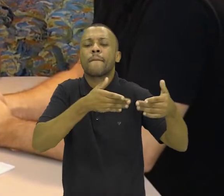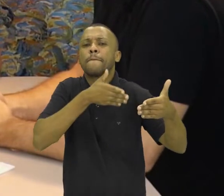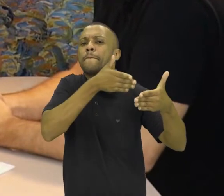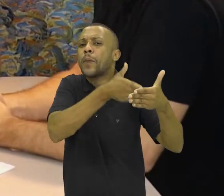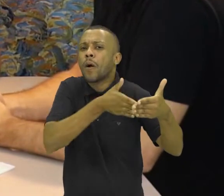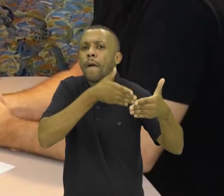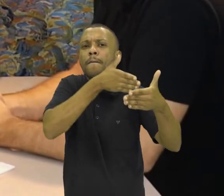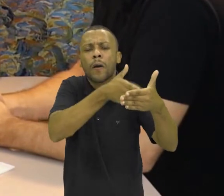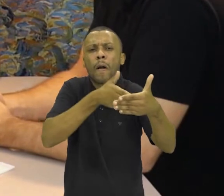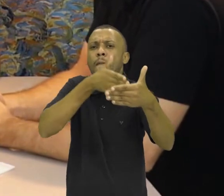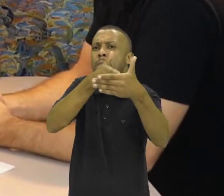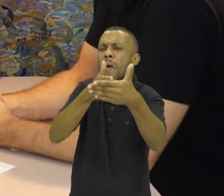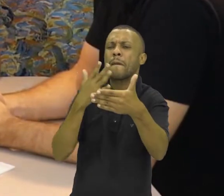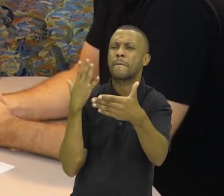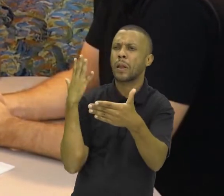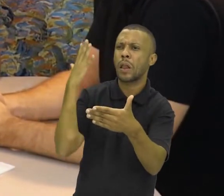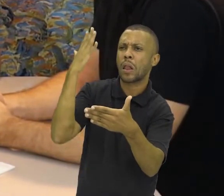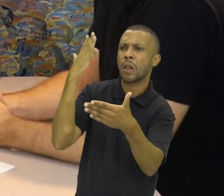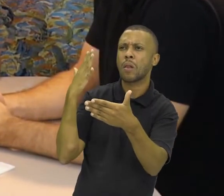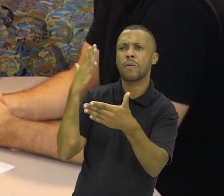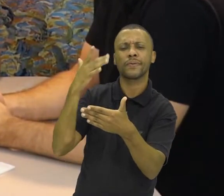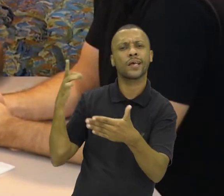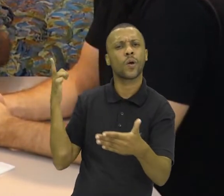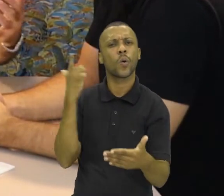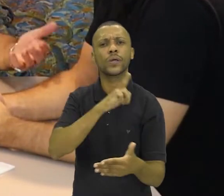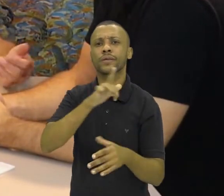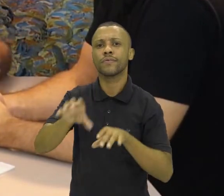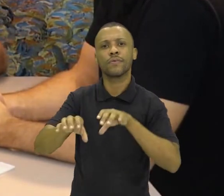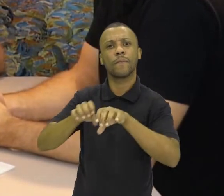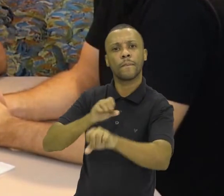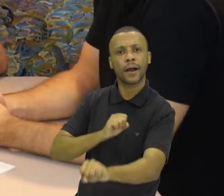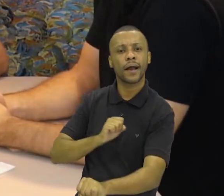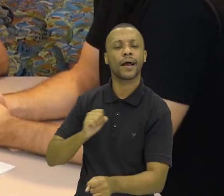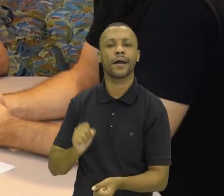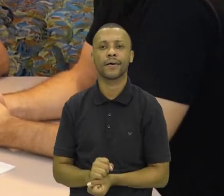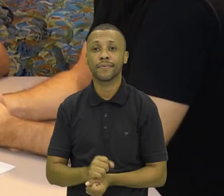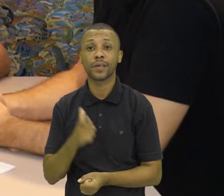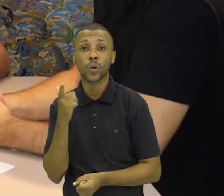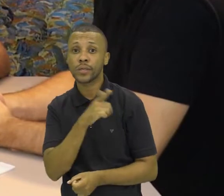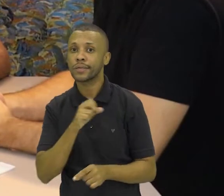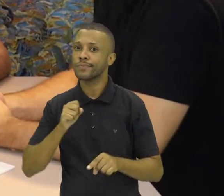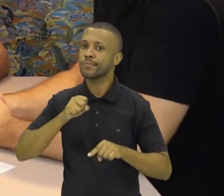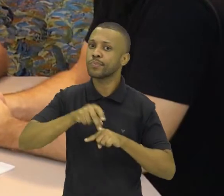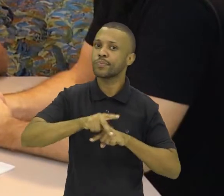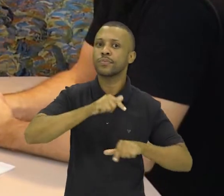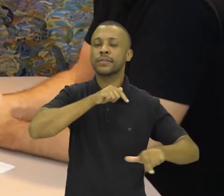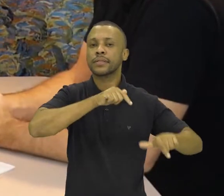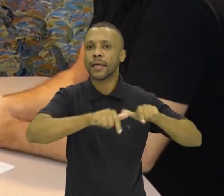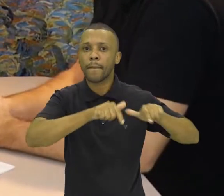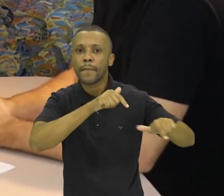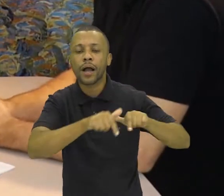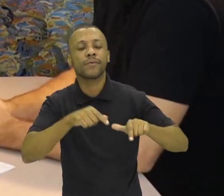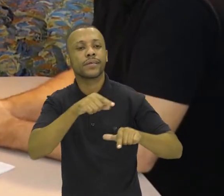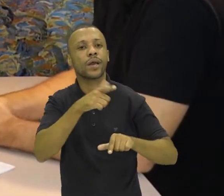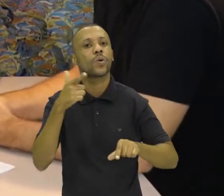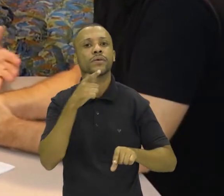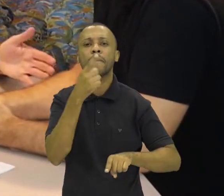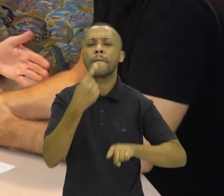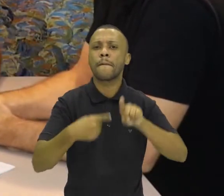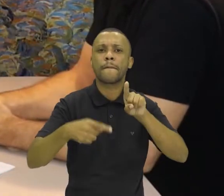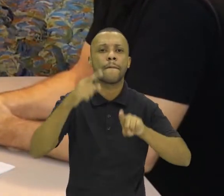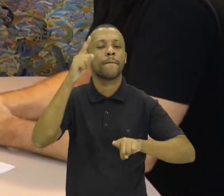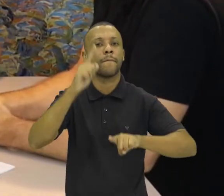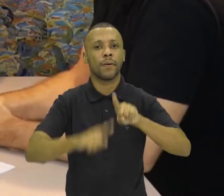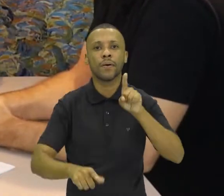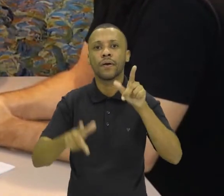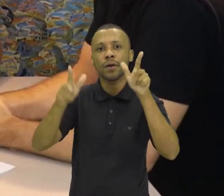de desafios, barreiras mesmo, né? Para chegar a se formar, para chegar a conseguir o emprego, aonde você possa chegar,